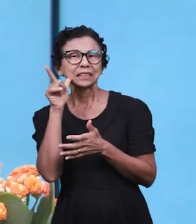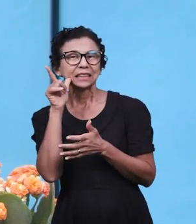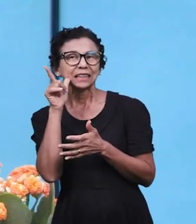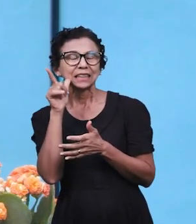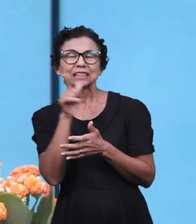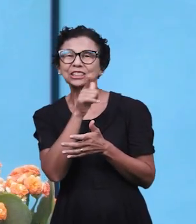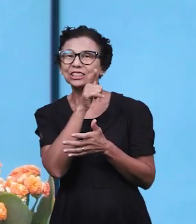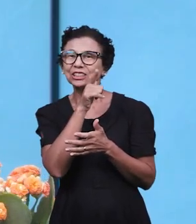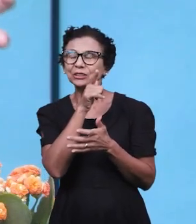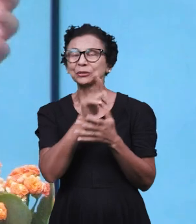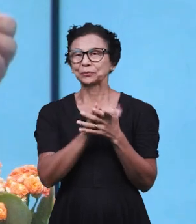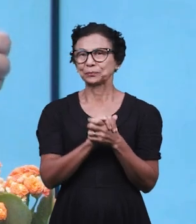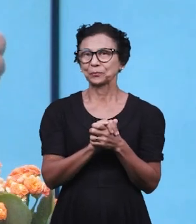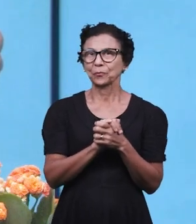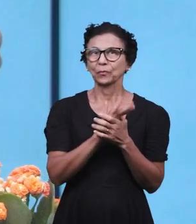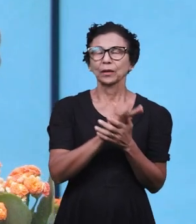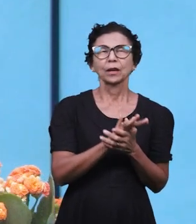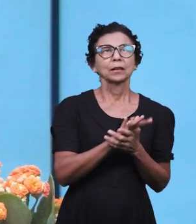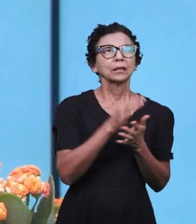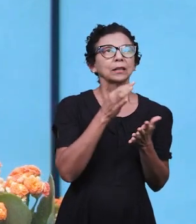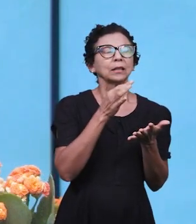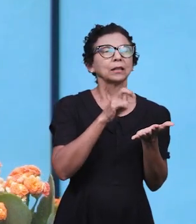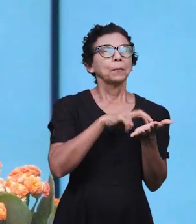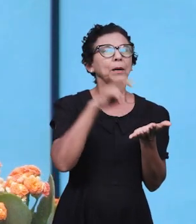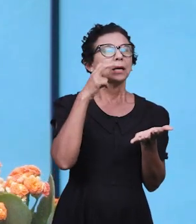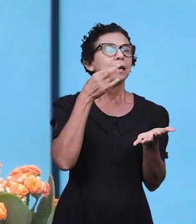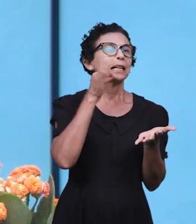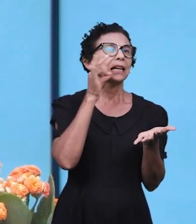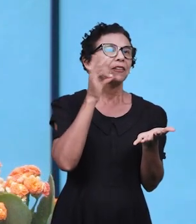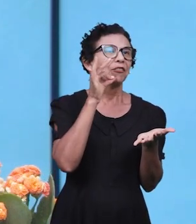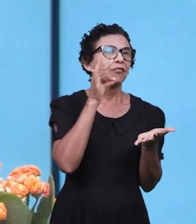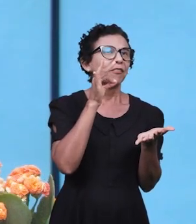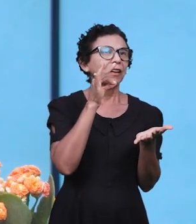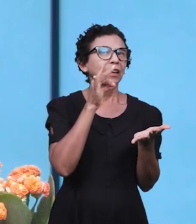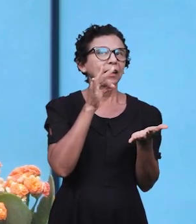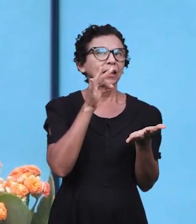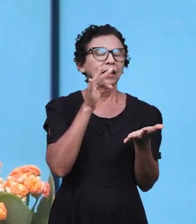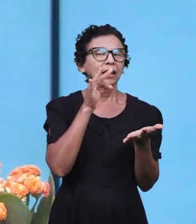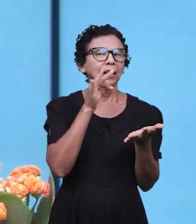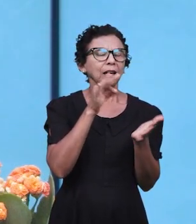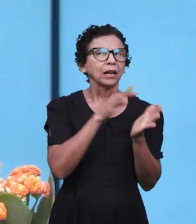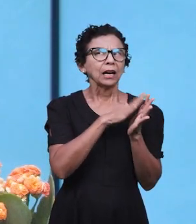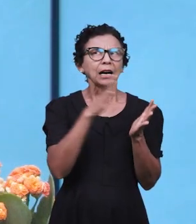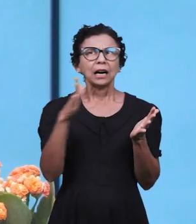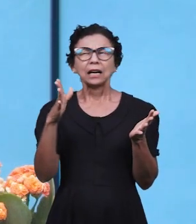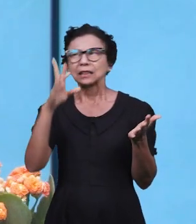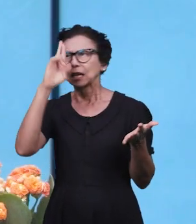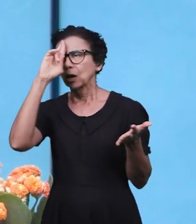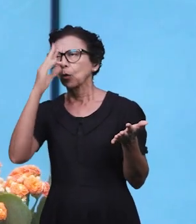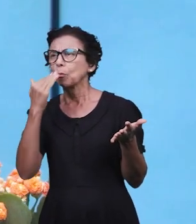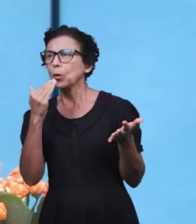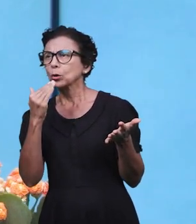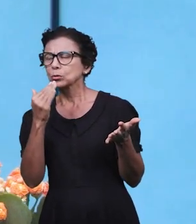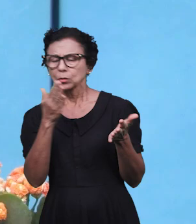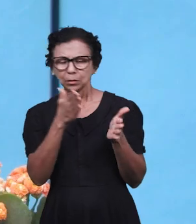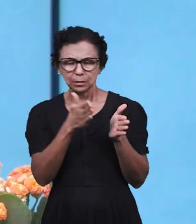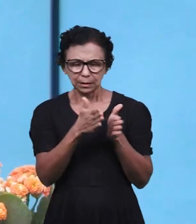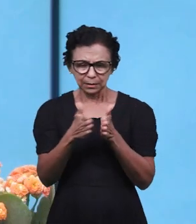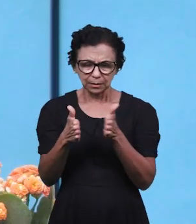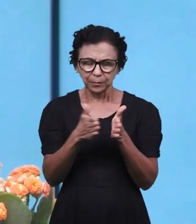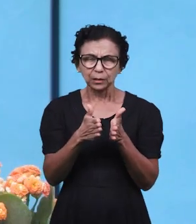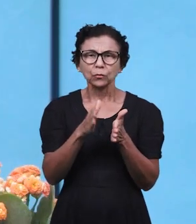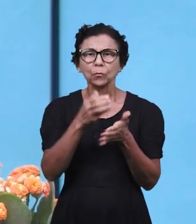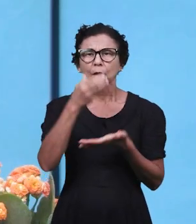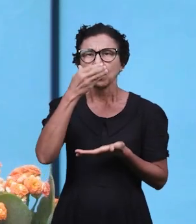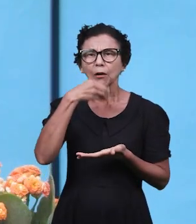atenção. Então, se eu tomo um café da manhã até o meu almoço, provavelmente eu vou lanchar. O que eu vou lanchar ali? Uma fruta?